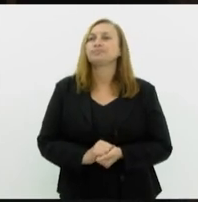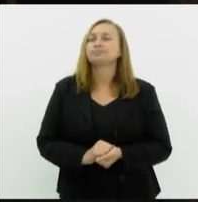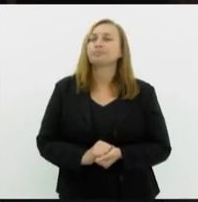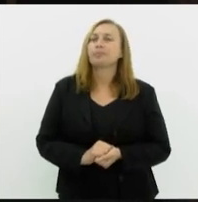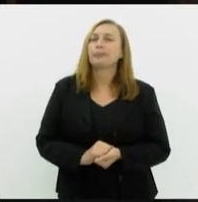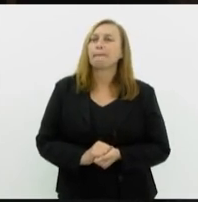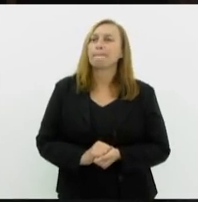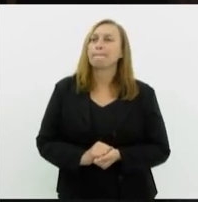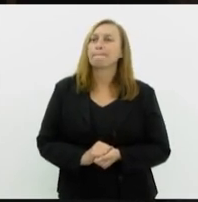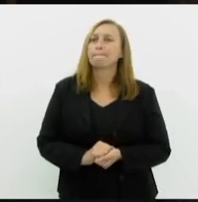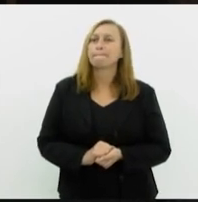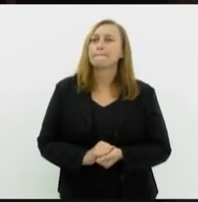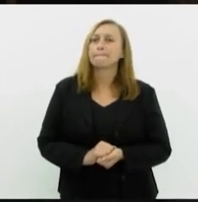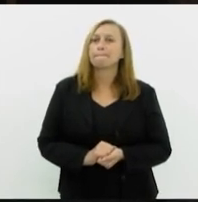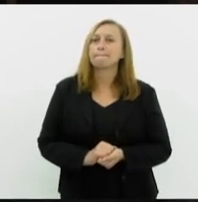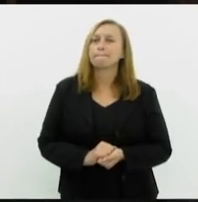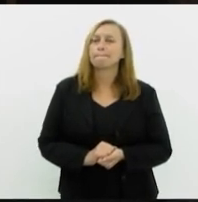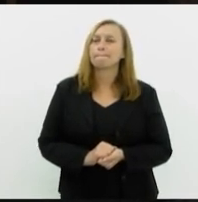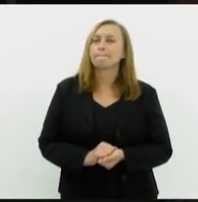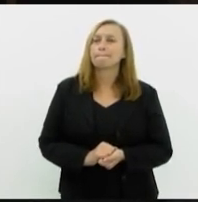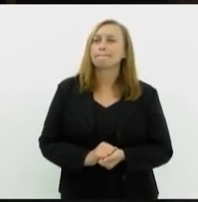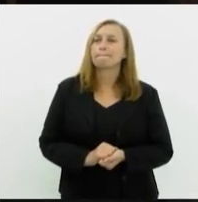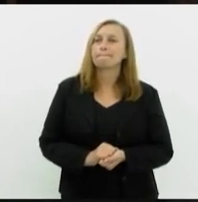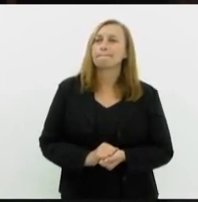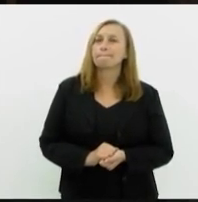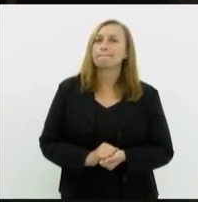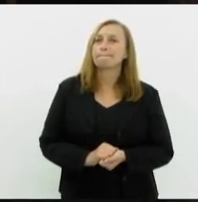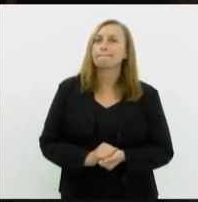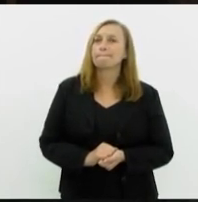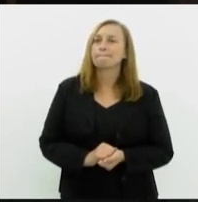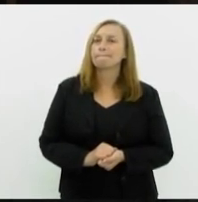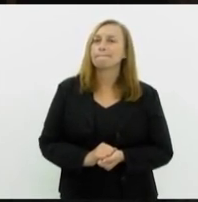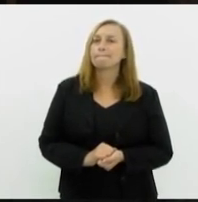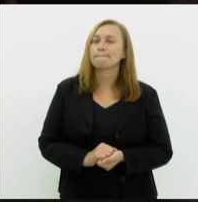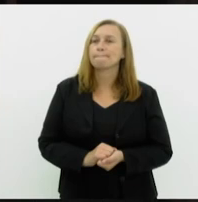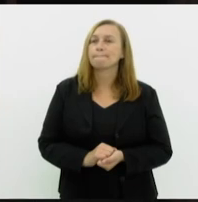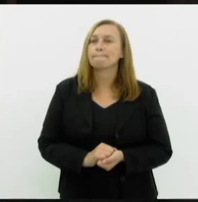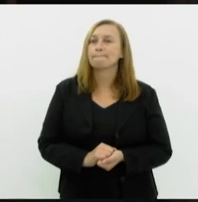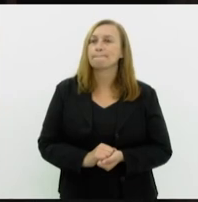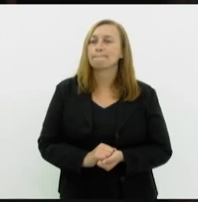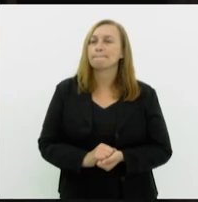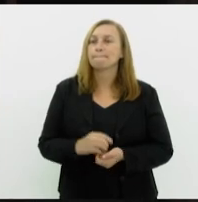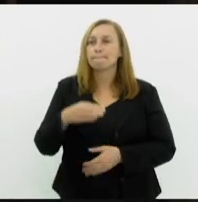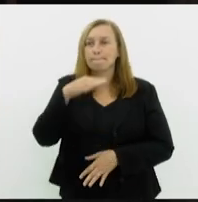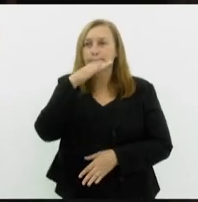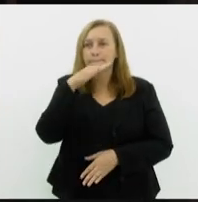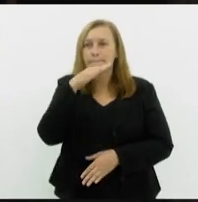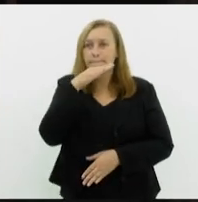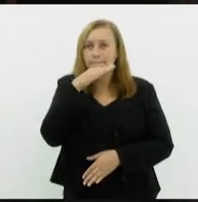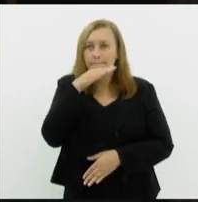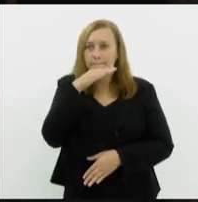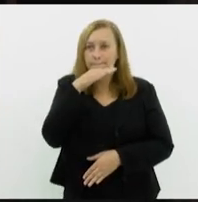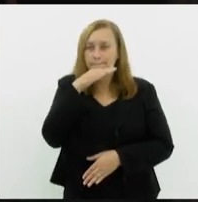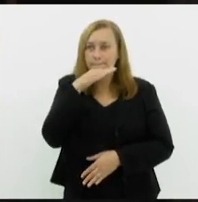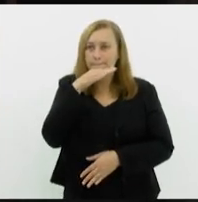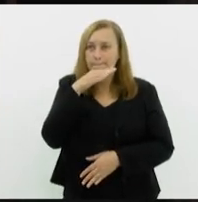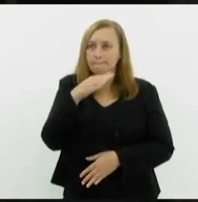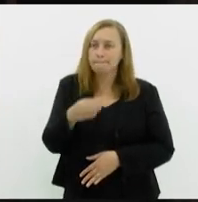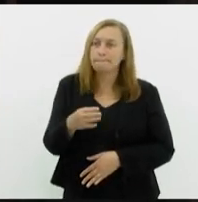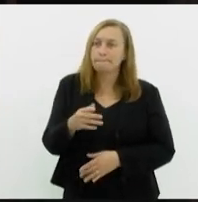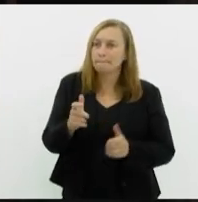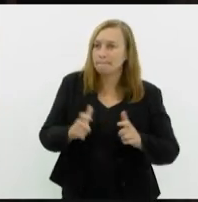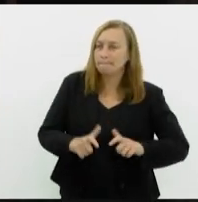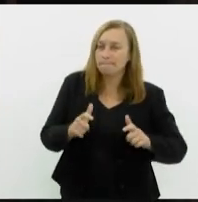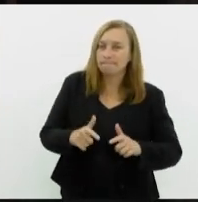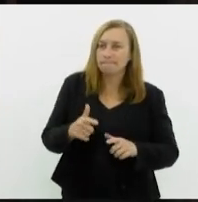nós tínhamos uma, de prefeitos antigos, né, nós tínhamos uma frase, dizia, Mangaratiba é o patinho feio da segurança, porque não conseguia nada.